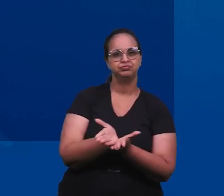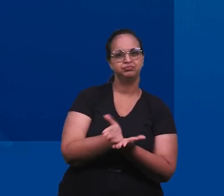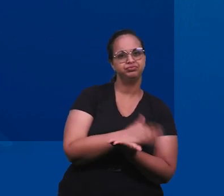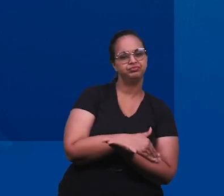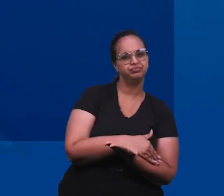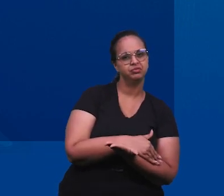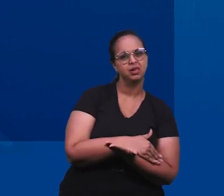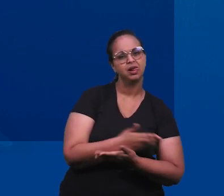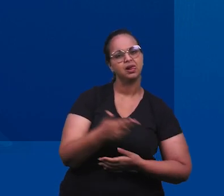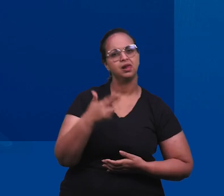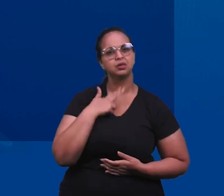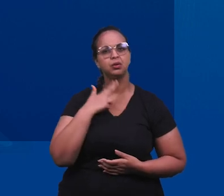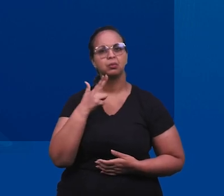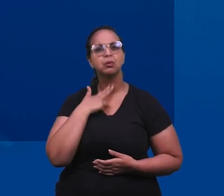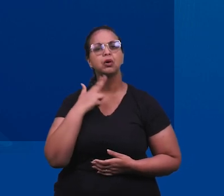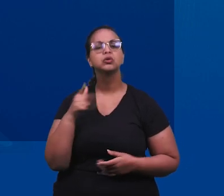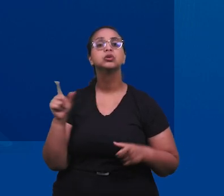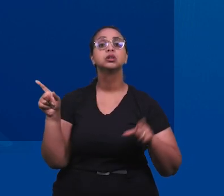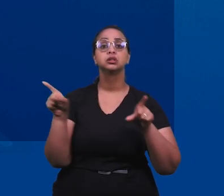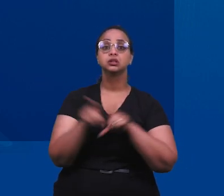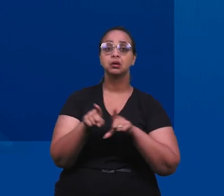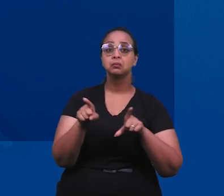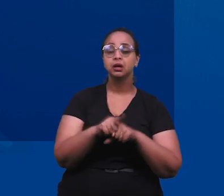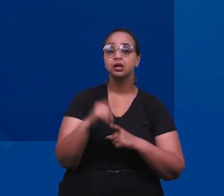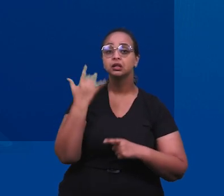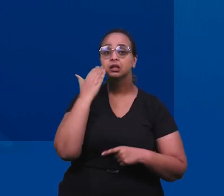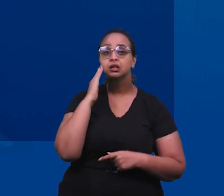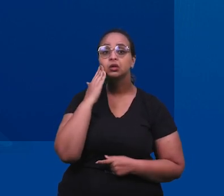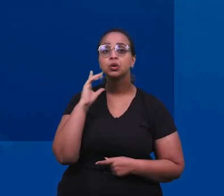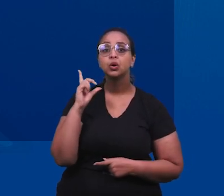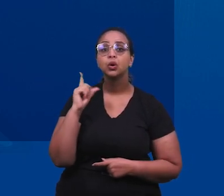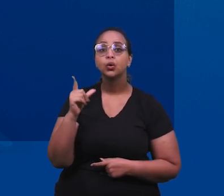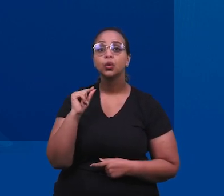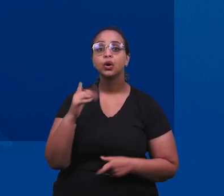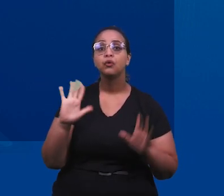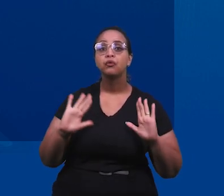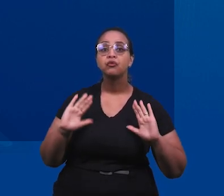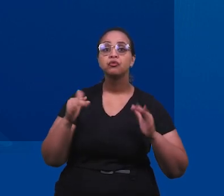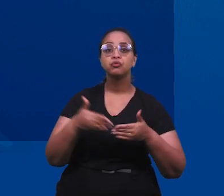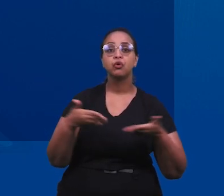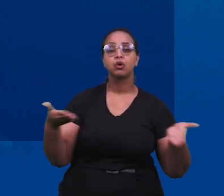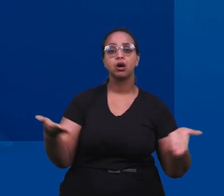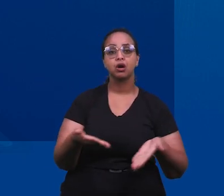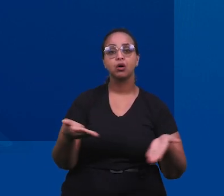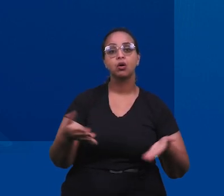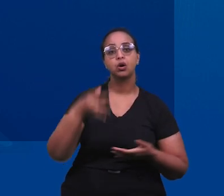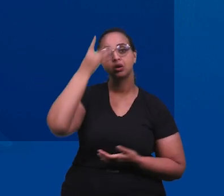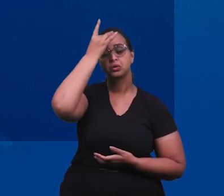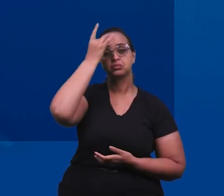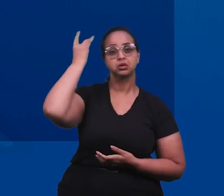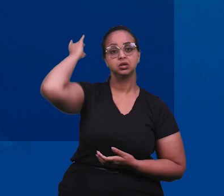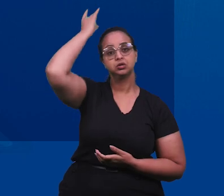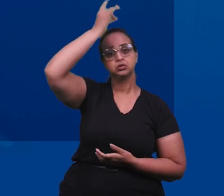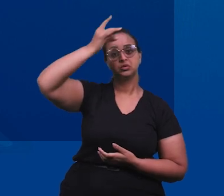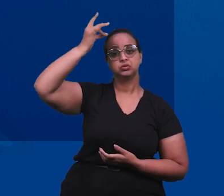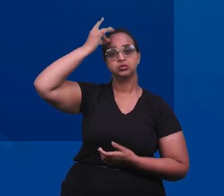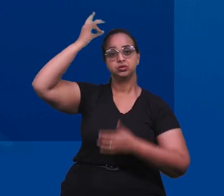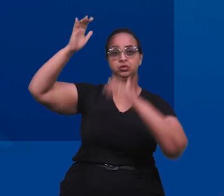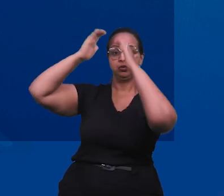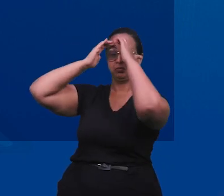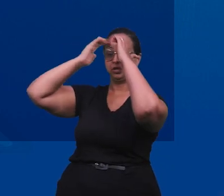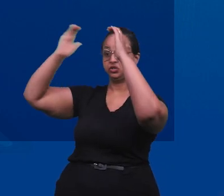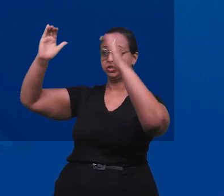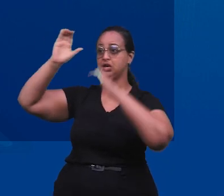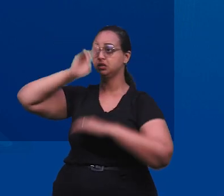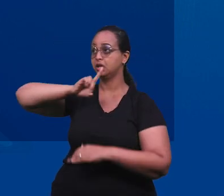ensinos distorcidos. Nós entendemos, irmãos, que a ênfase do Espírito Santo é a obediência à palavra